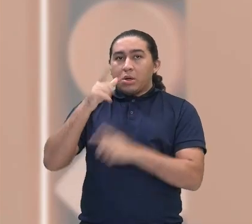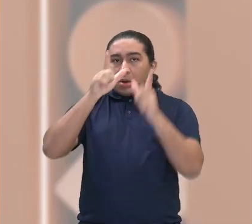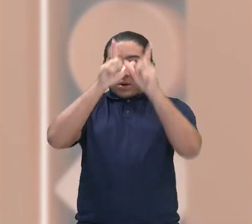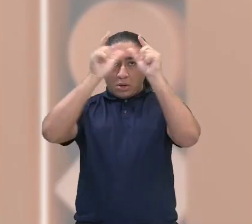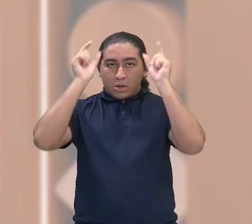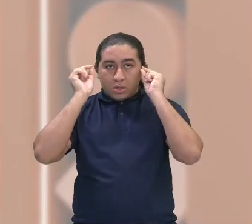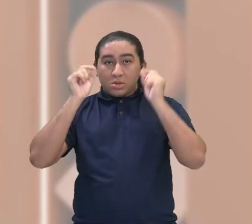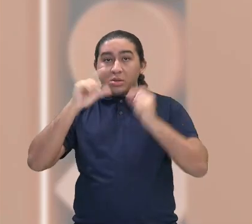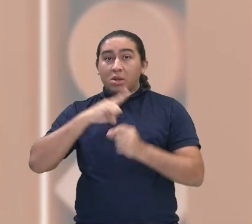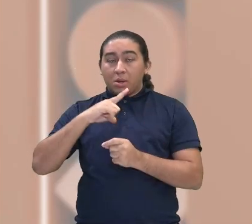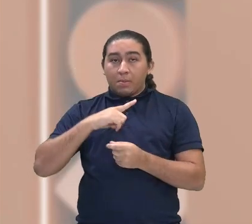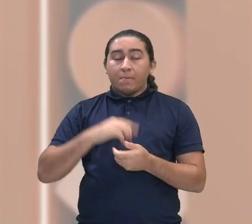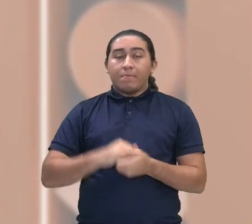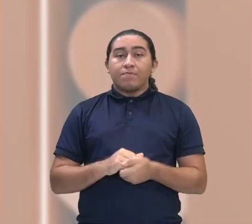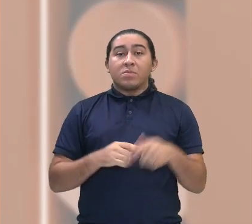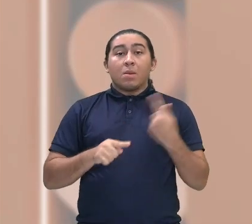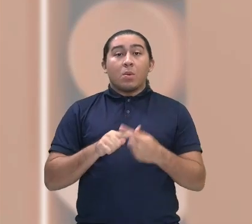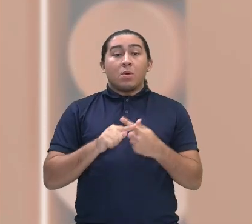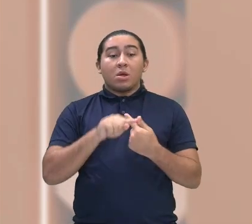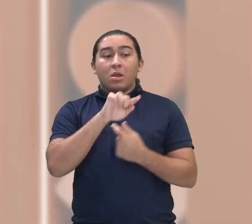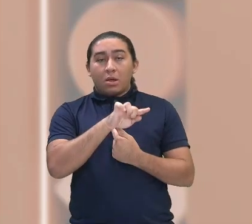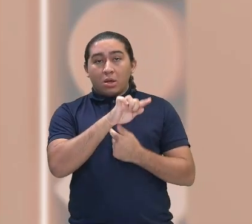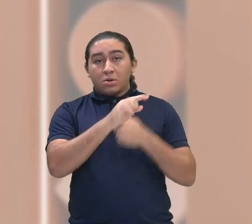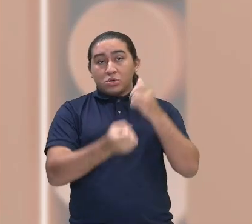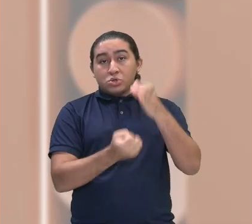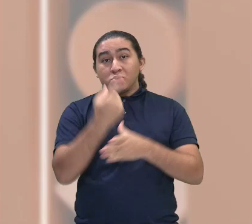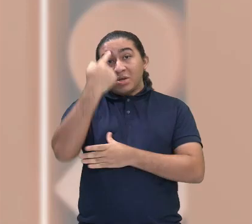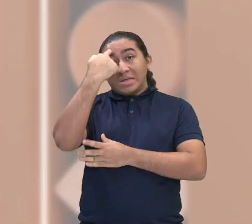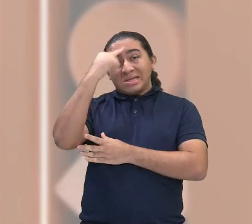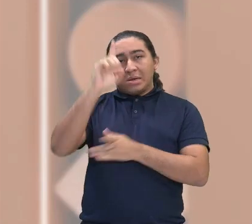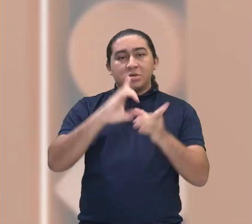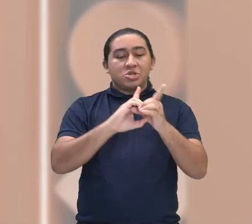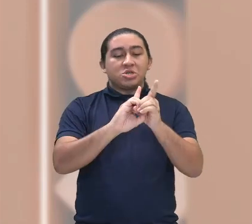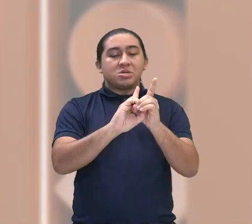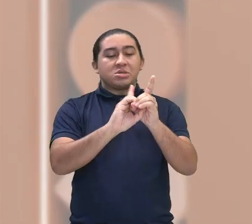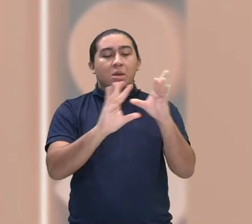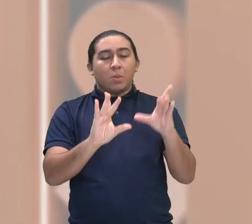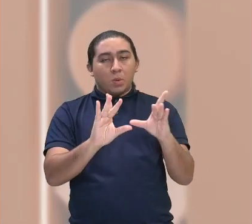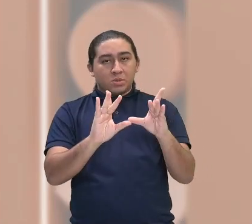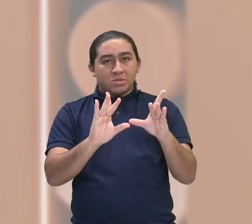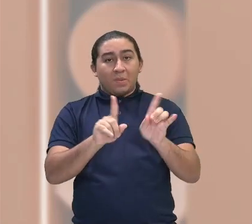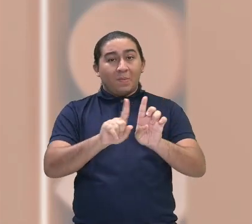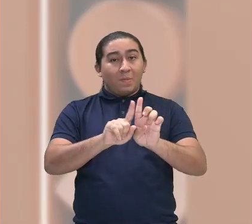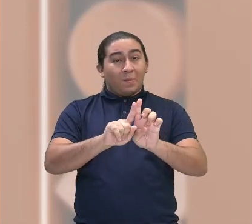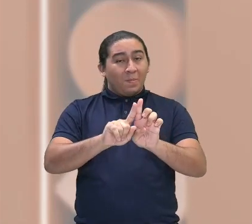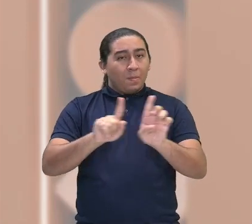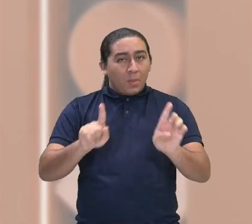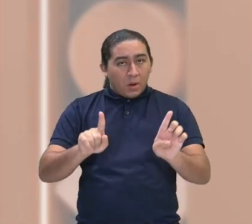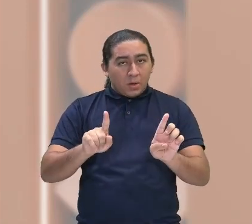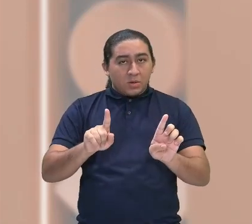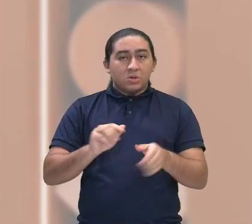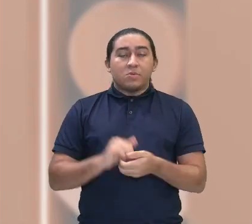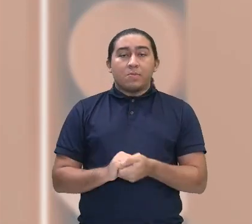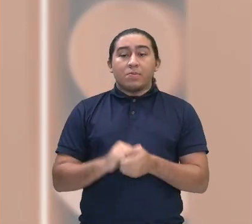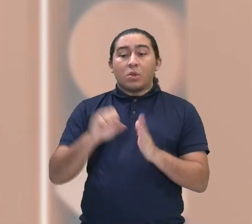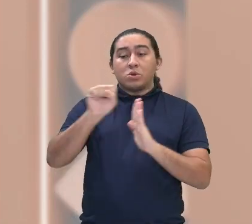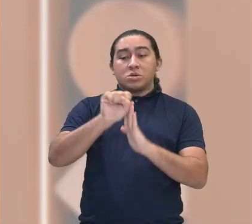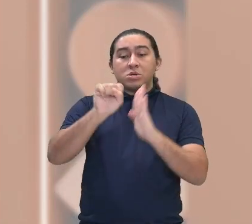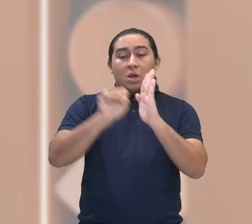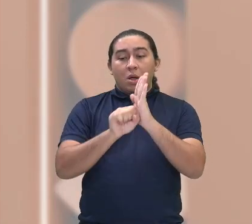ter, porque é lá que surge a ideia de democracia. Mas, ao longo dos séculos, essa